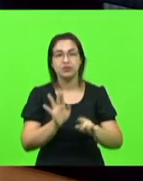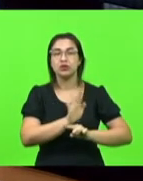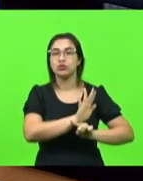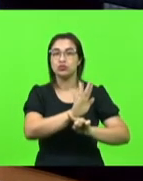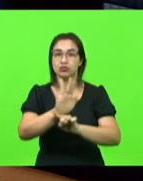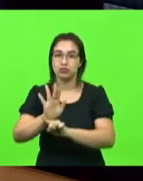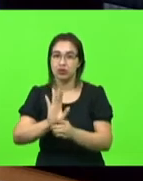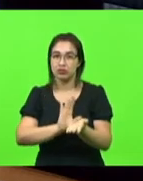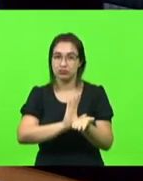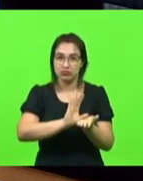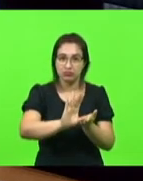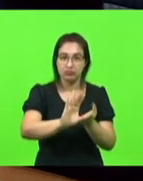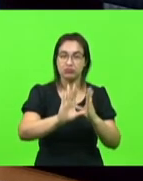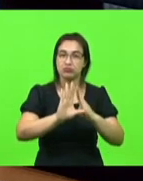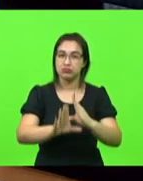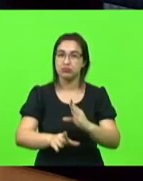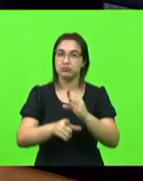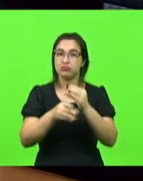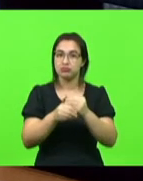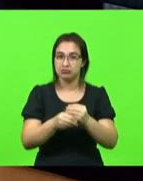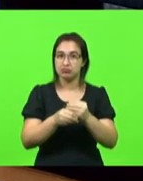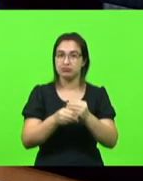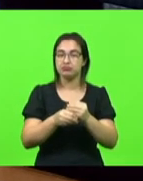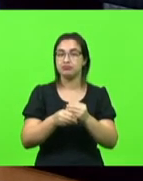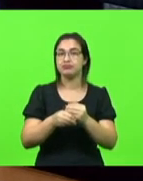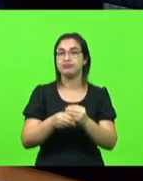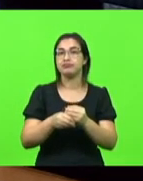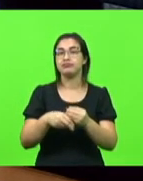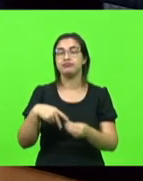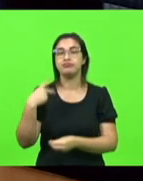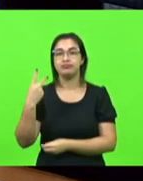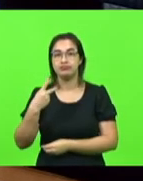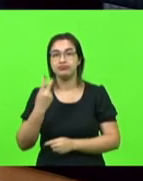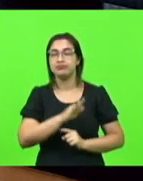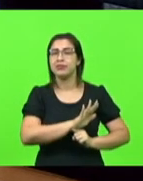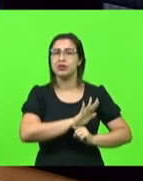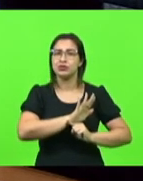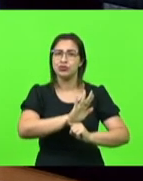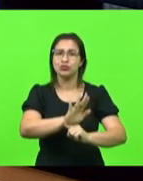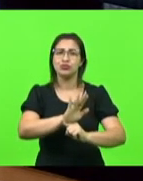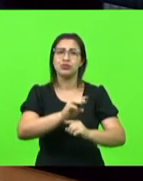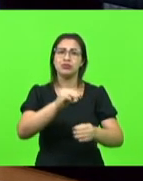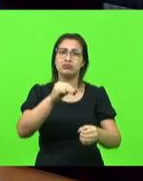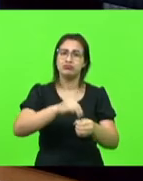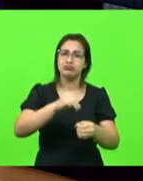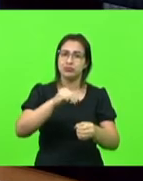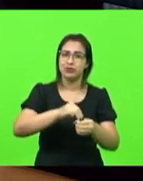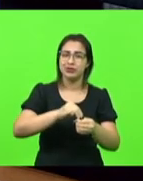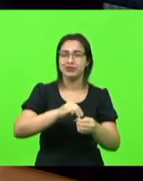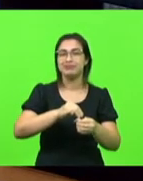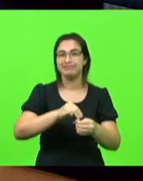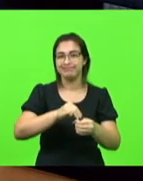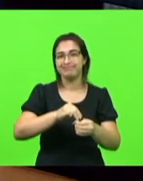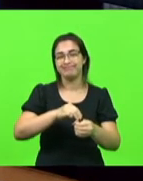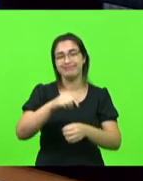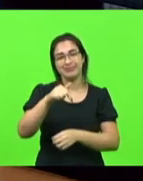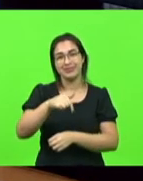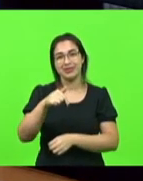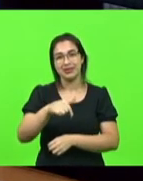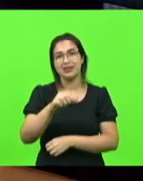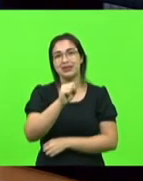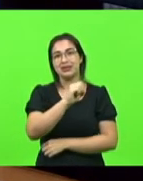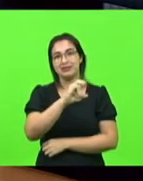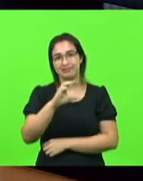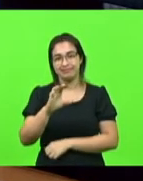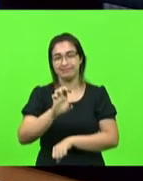destinação das emendas parlamentares que tanto ajudam os municípios do nosso o Estado.